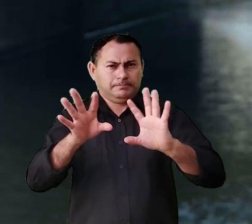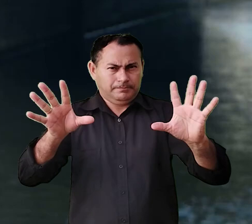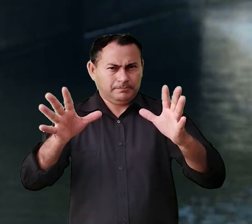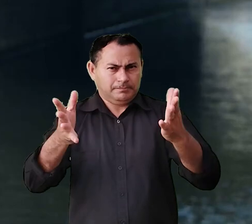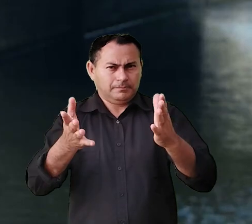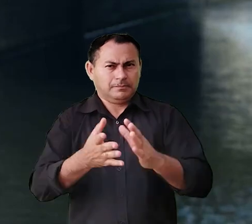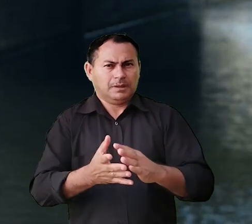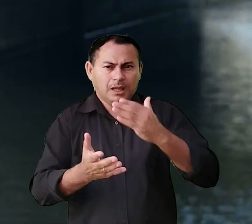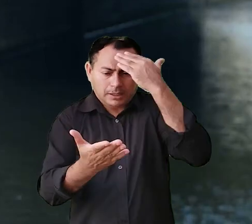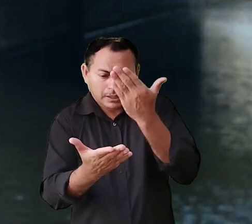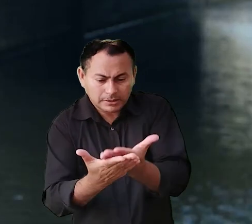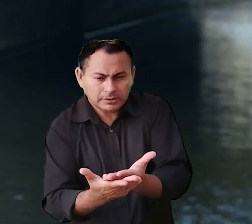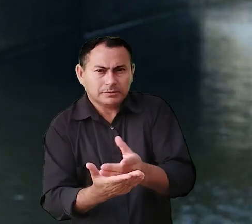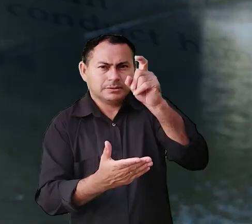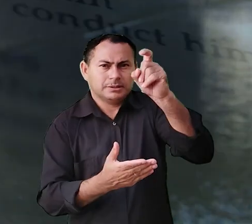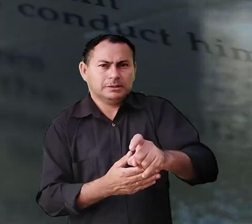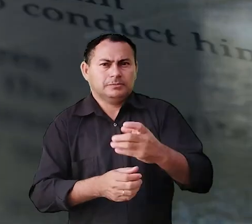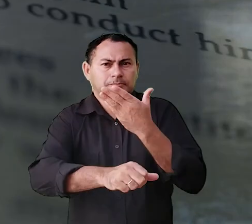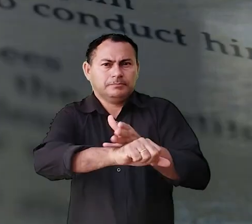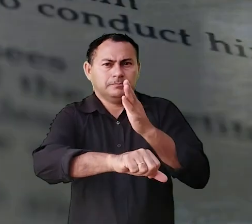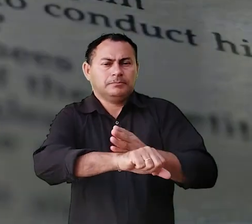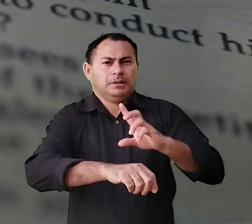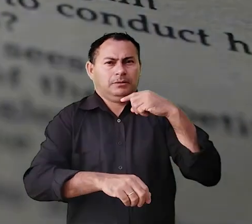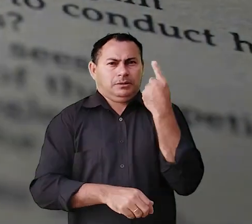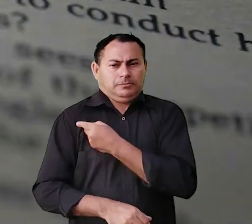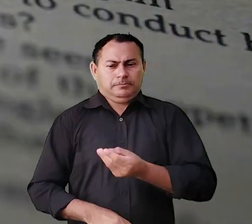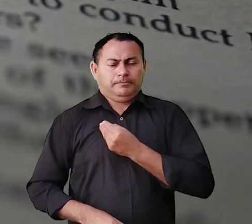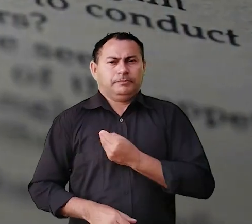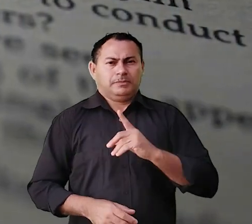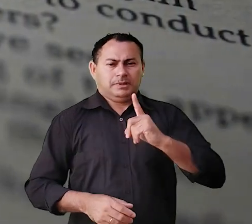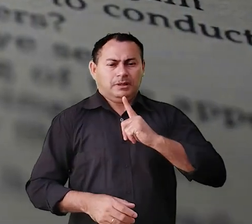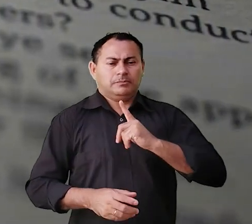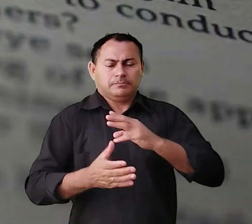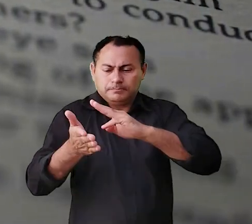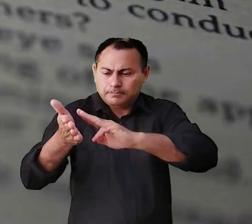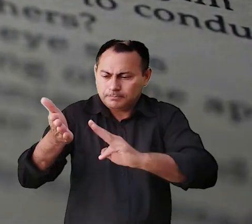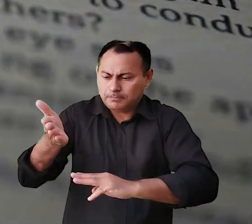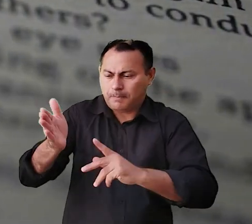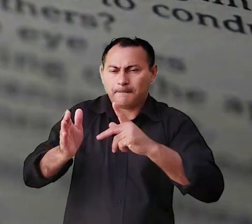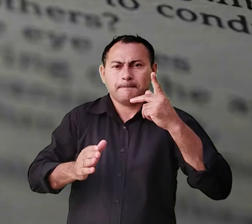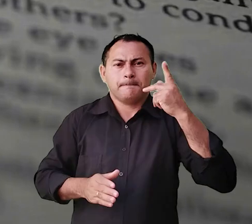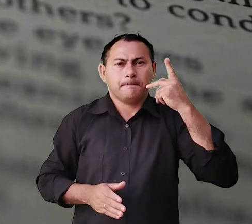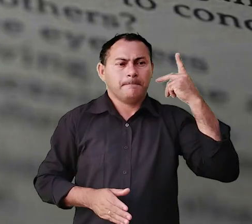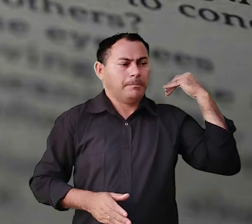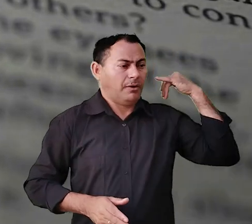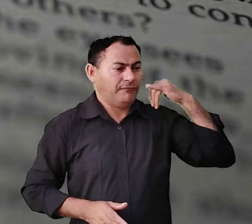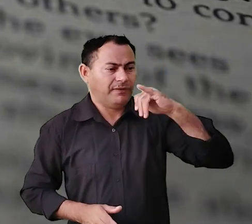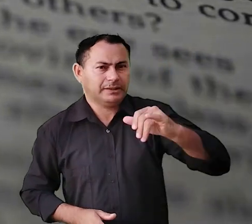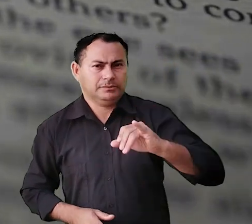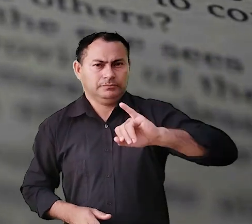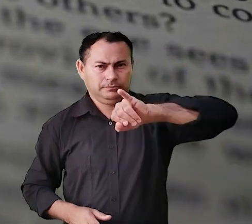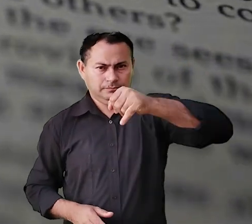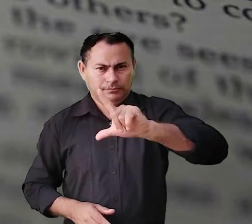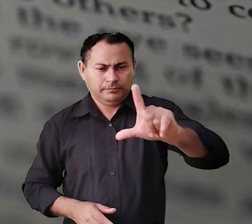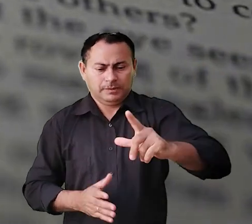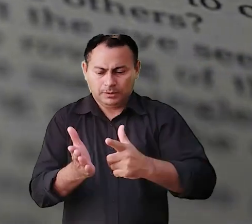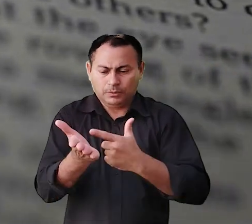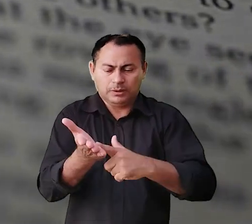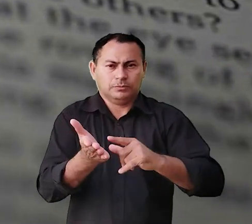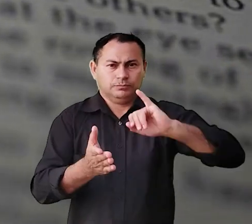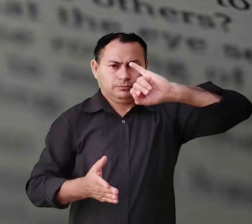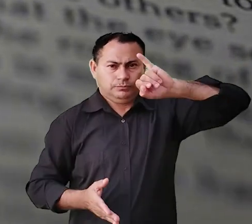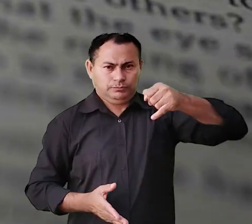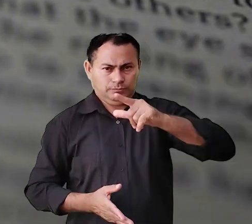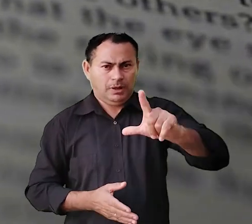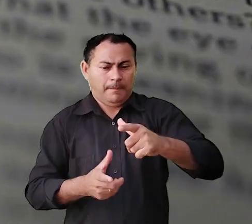tenha permitido. Creio que essa seja a aplicação para nossas vidas que tiramos da mensagem do profeta Joel. A parte